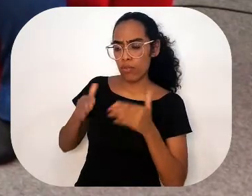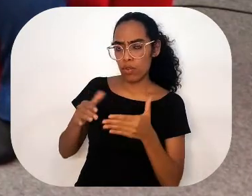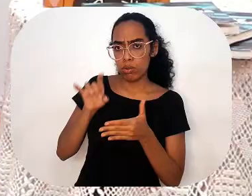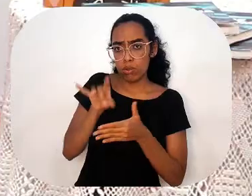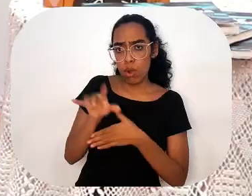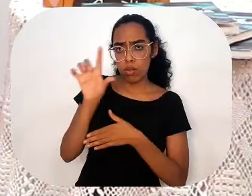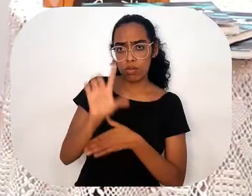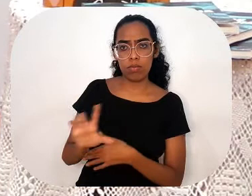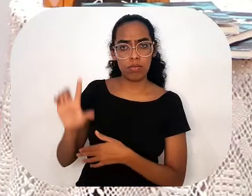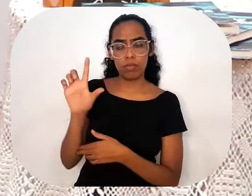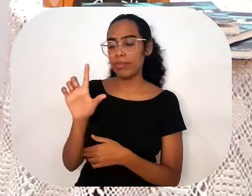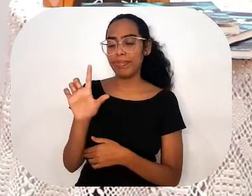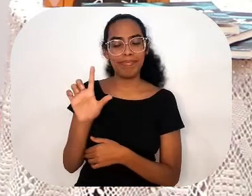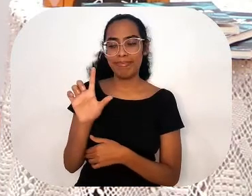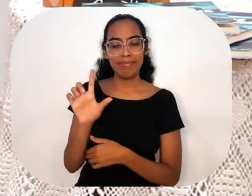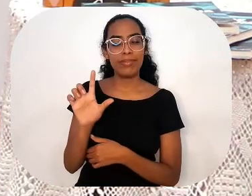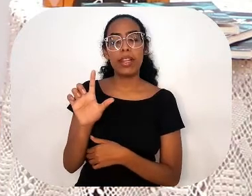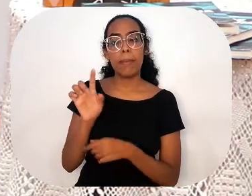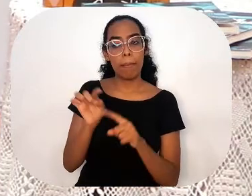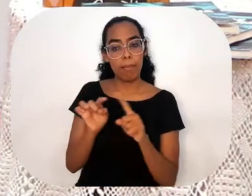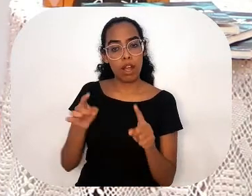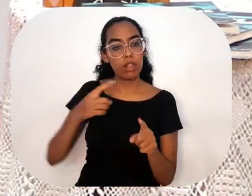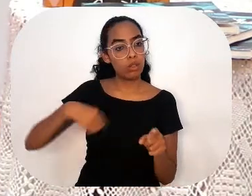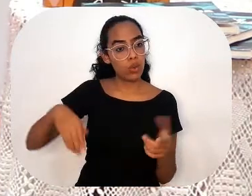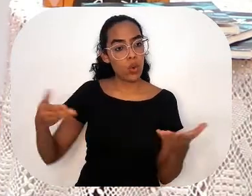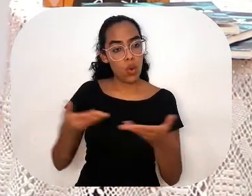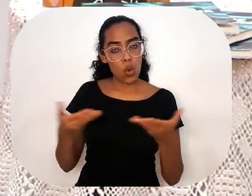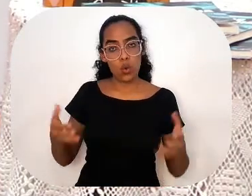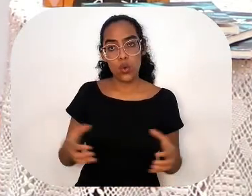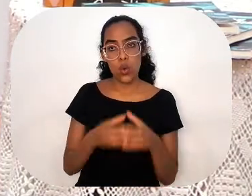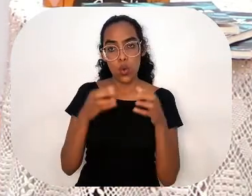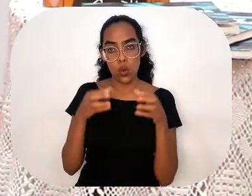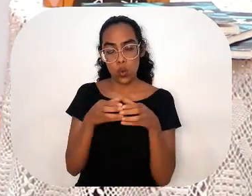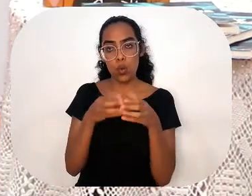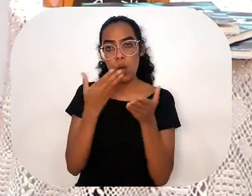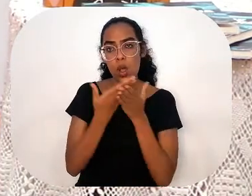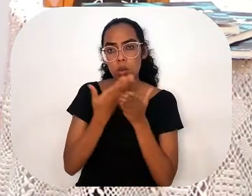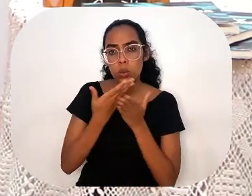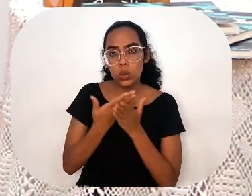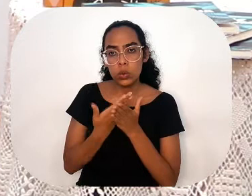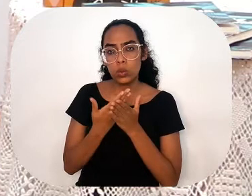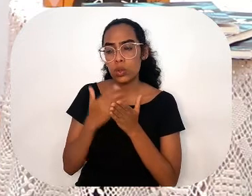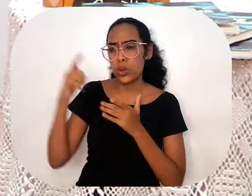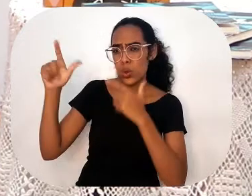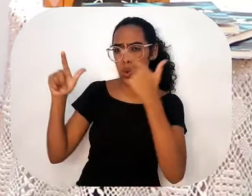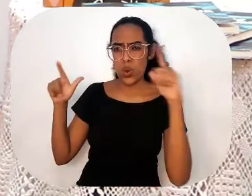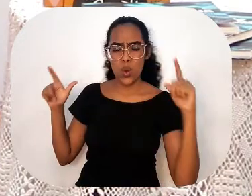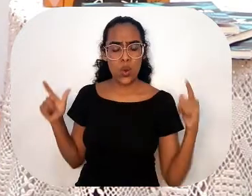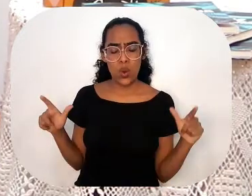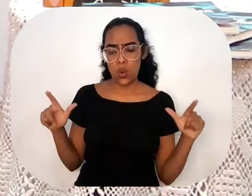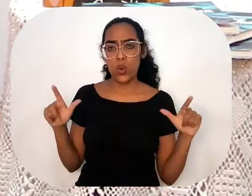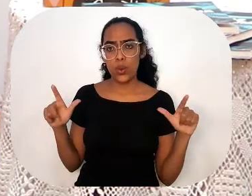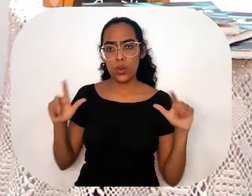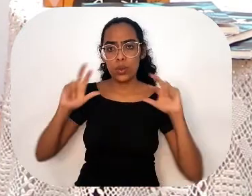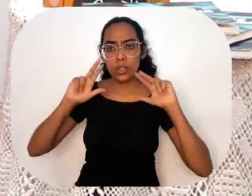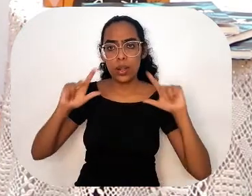diversos temas não só literatura né Cristina mas hoje também juntamente com o grupo rastros urbanos outras a gente pode